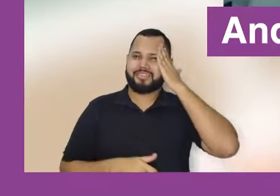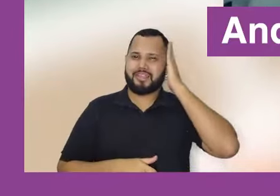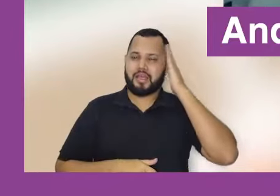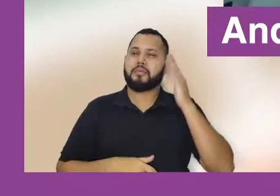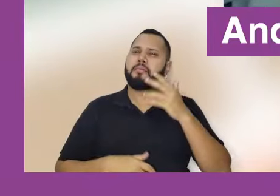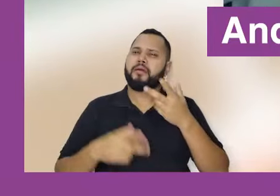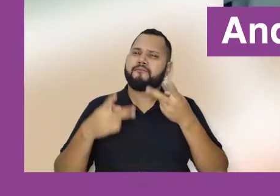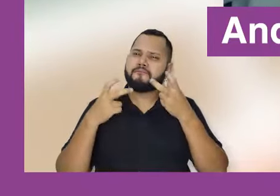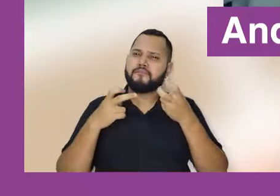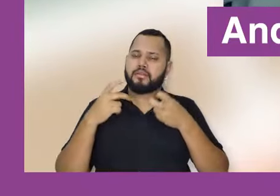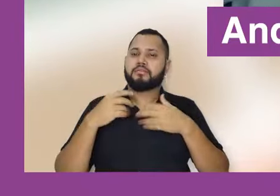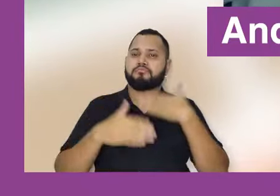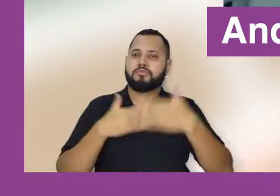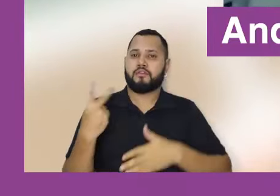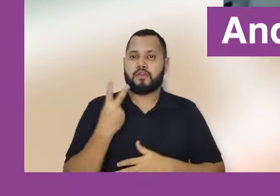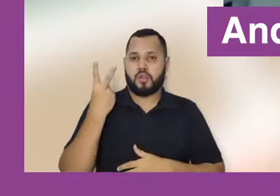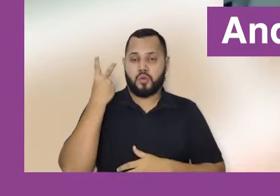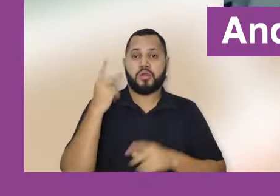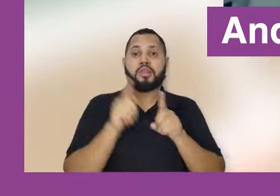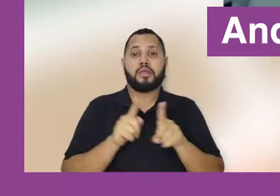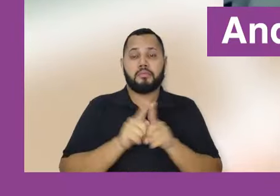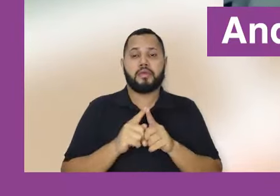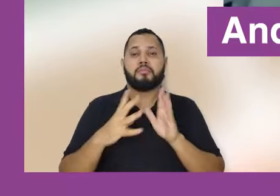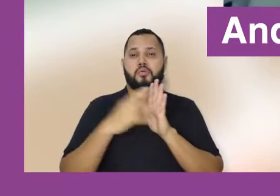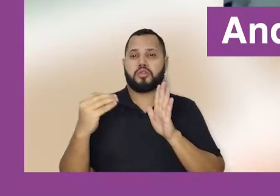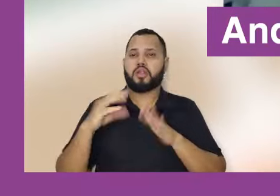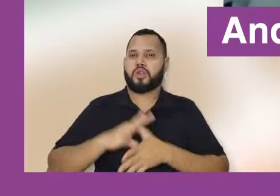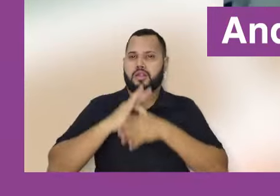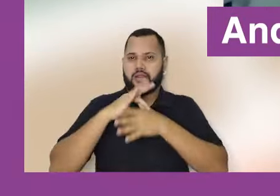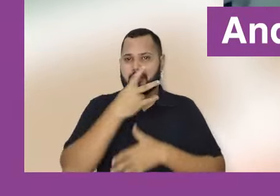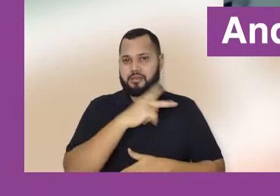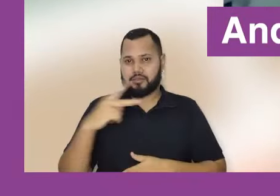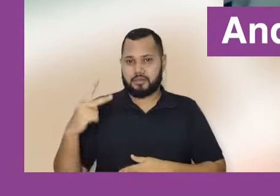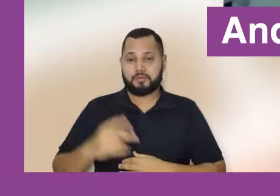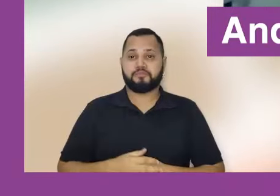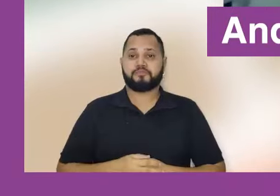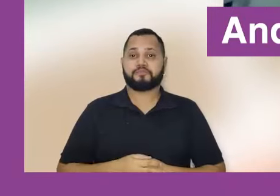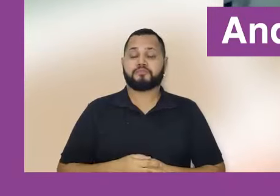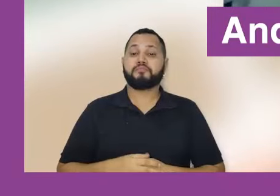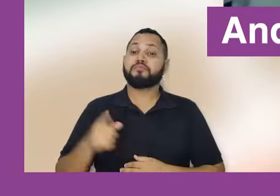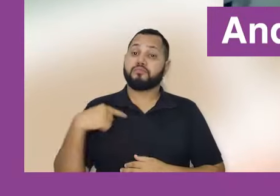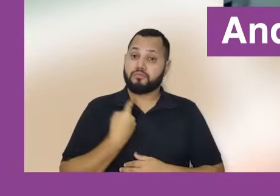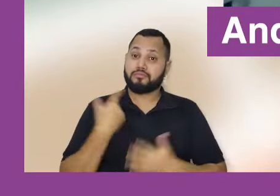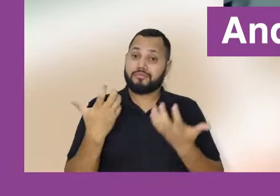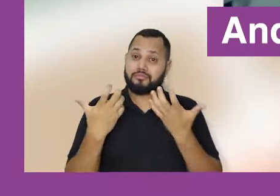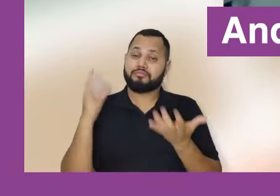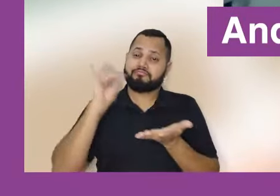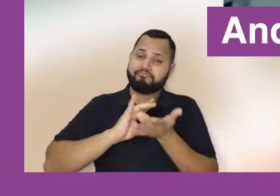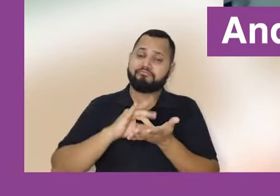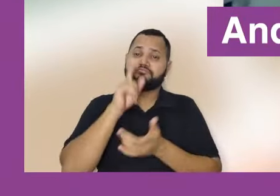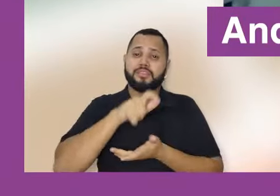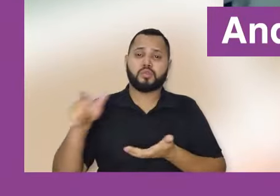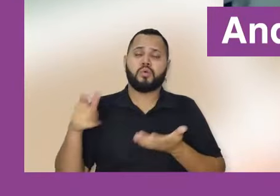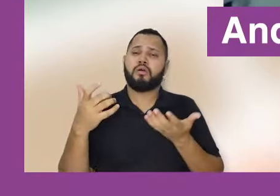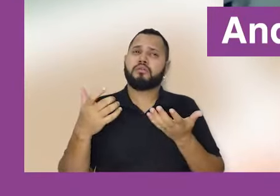a gente nos guia muito fortemente por esses valores e por um modelo de liderança e o que a gente busca é muito que